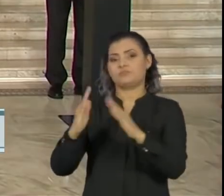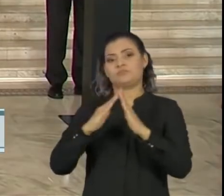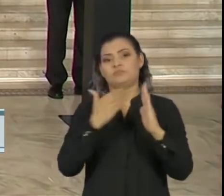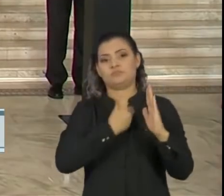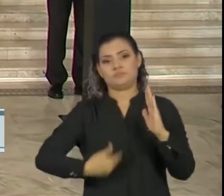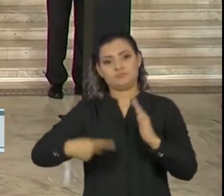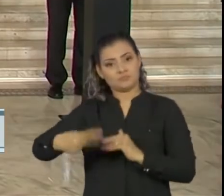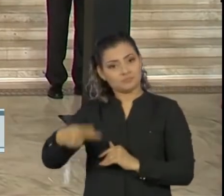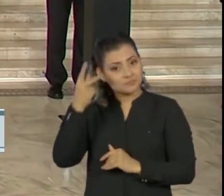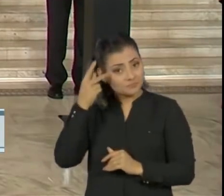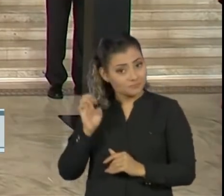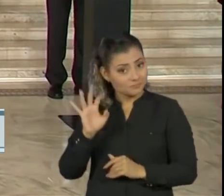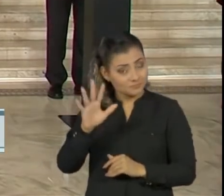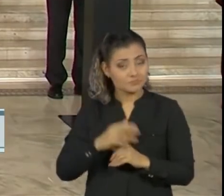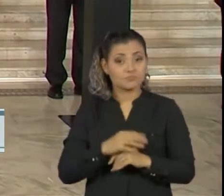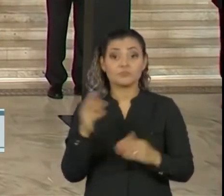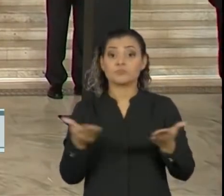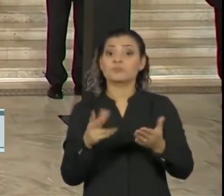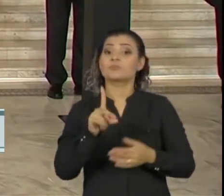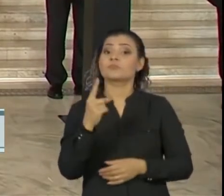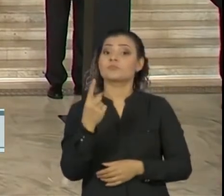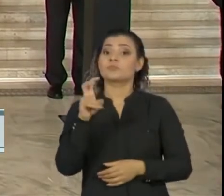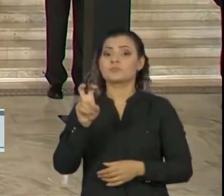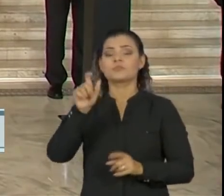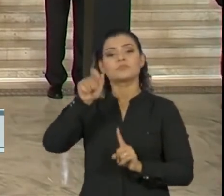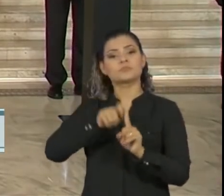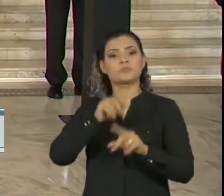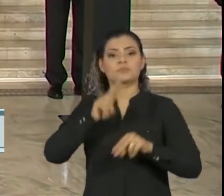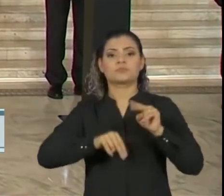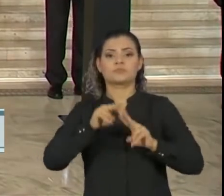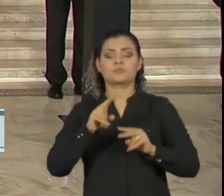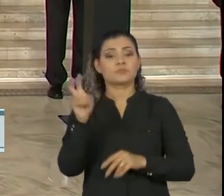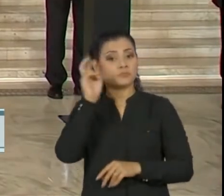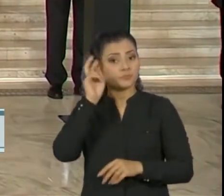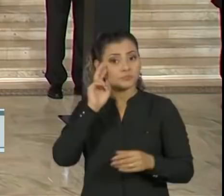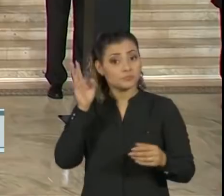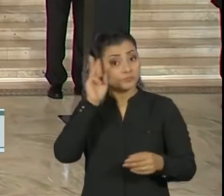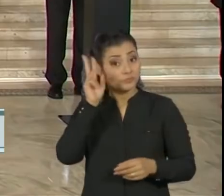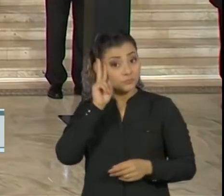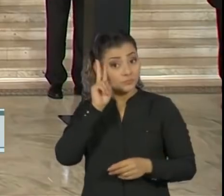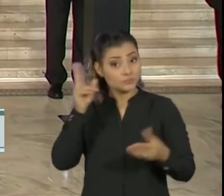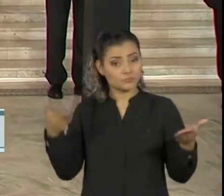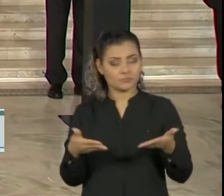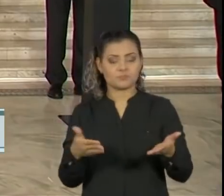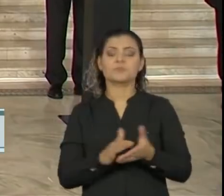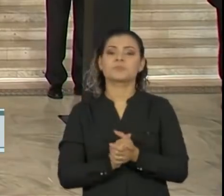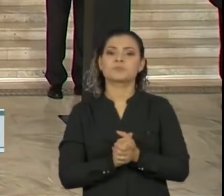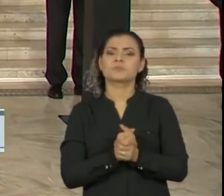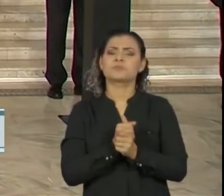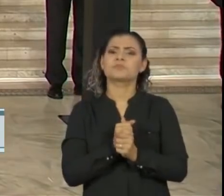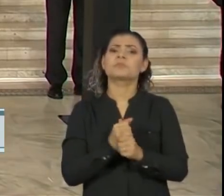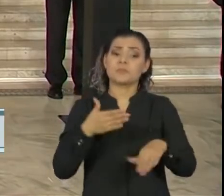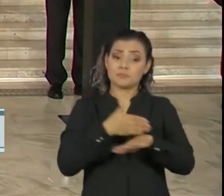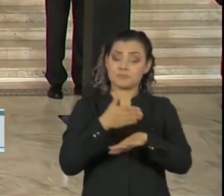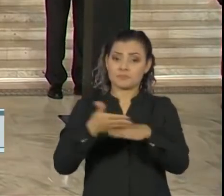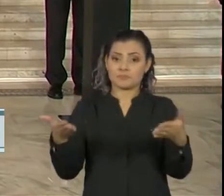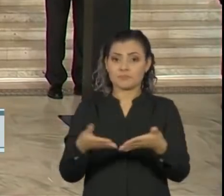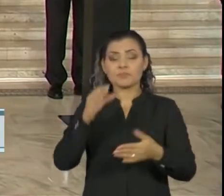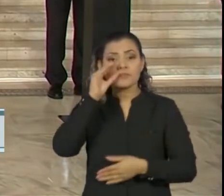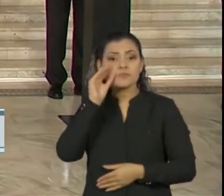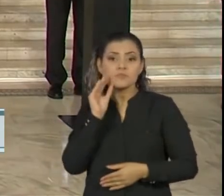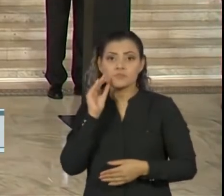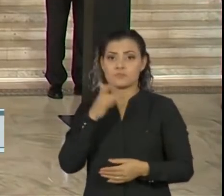dos Bandeirantes, hoje, 15 de junho, segunda-feira. Participam desta coletiva José Henrique